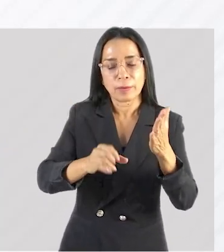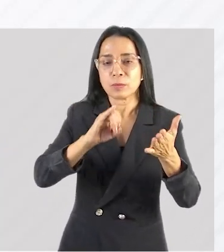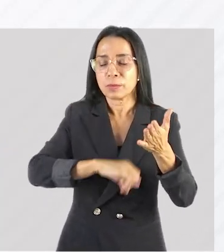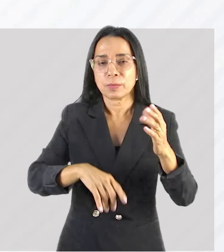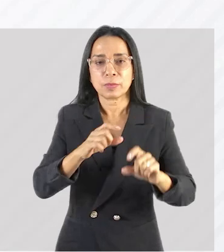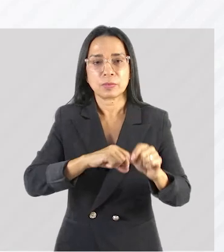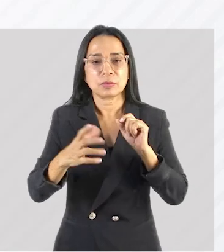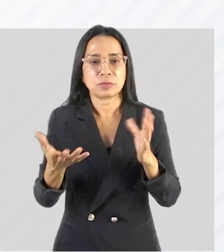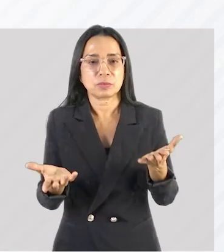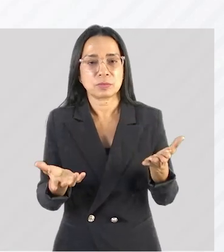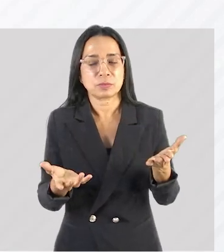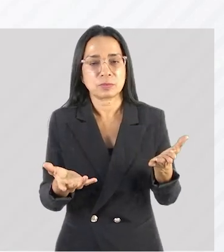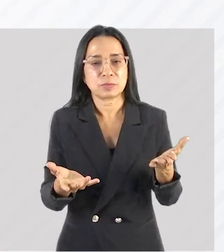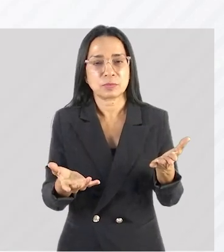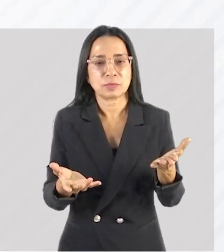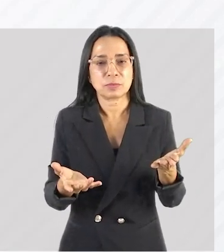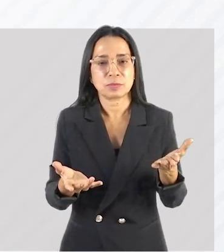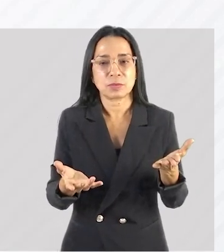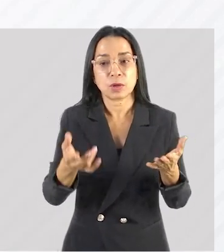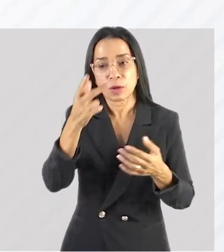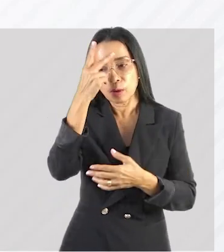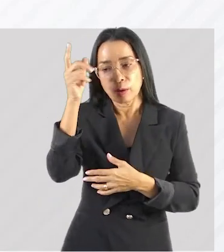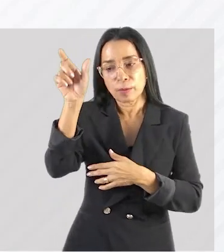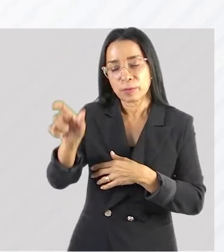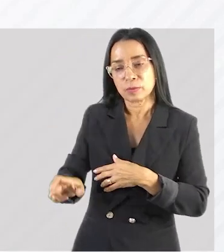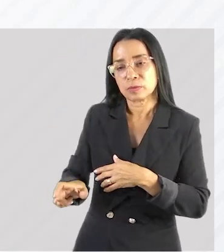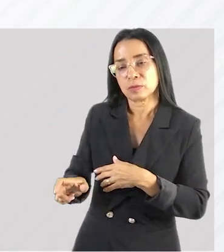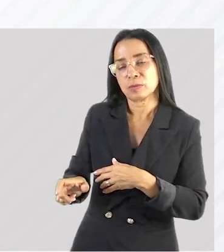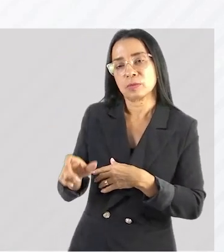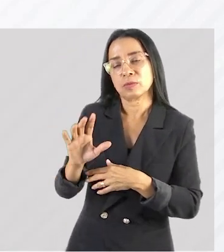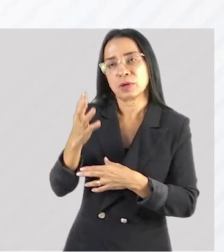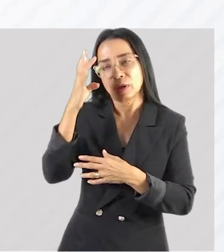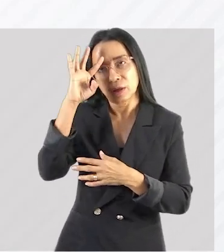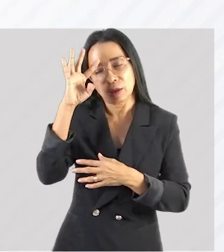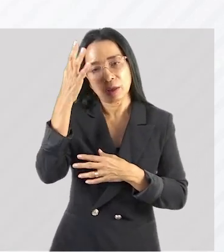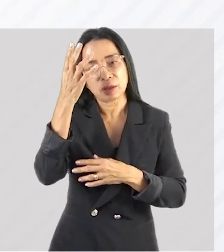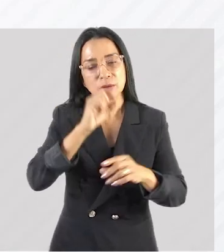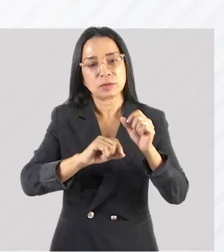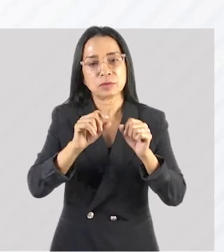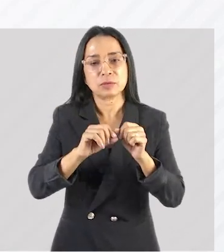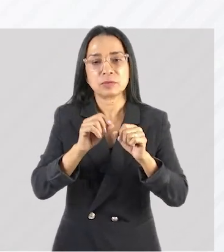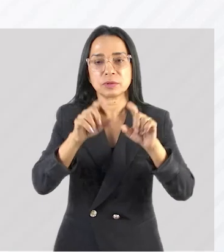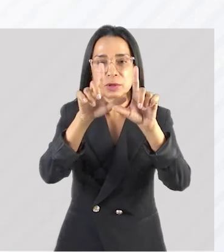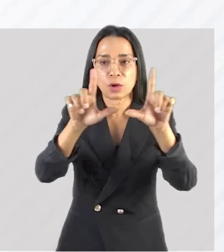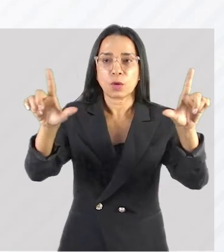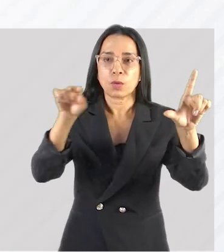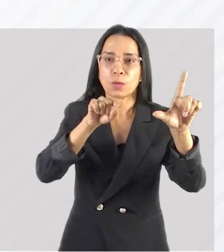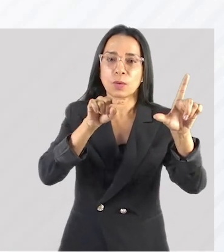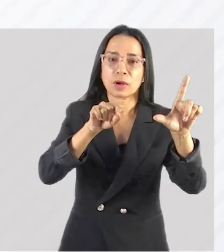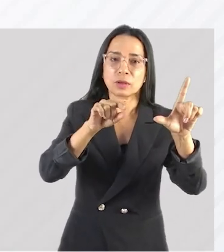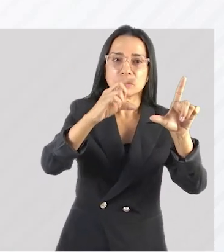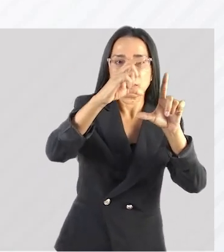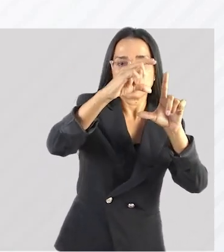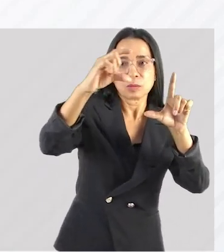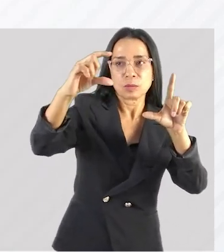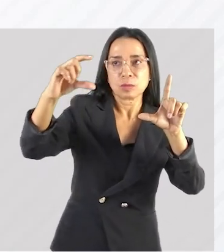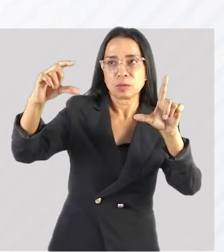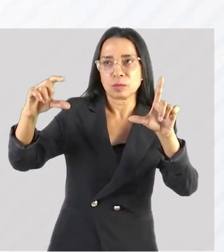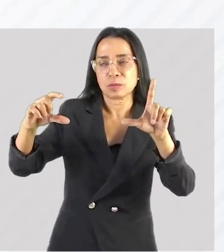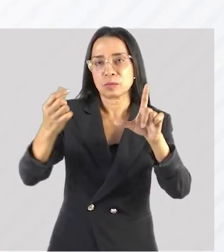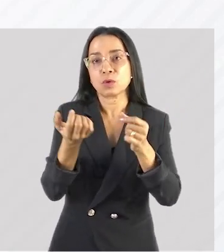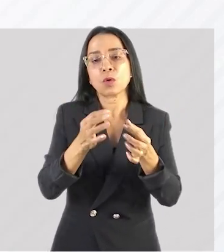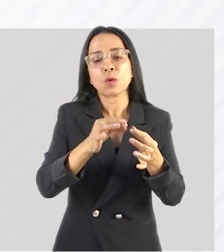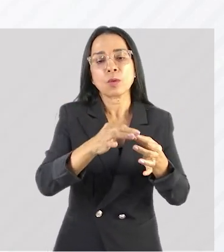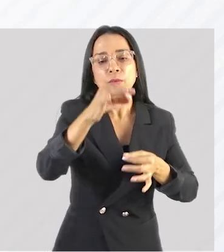contratado resolveu fazer um quadro composto por 12 mosaicos de dimensões 12 centímetros por